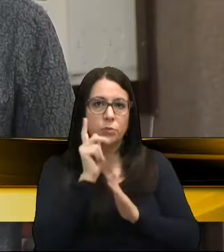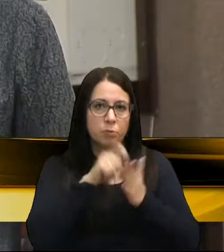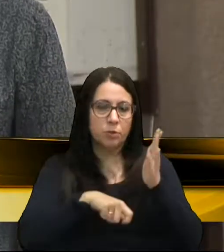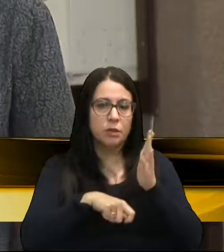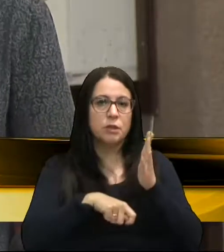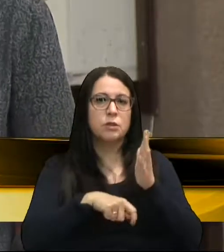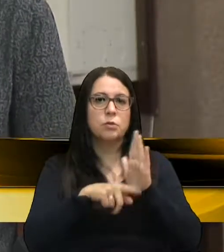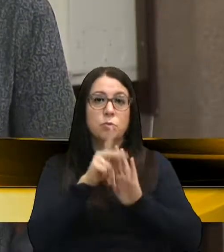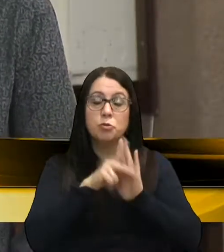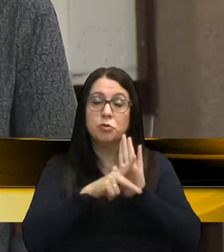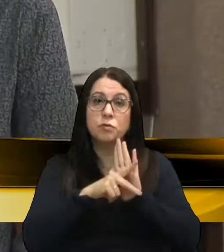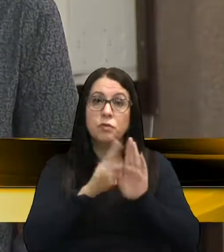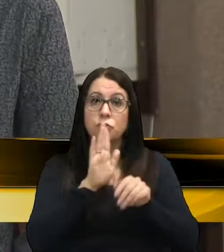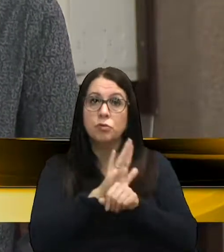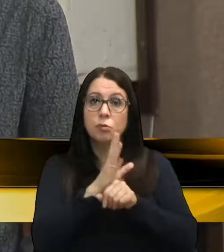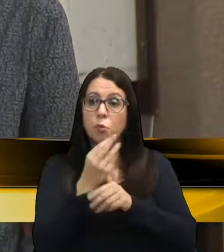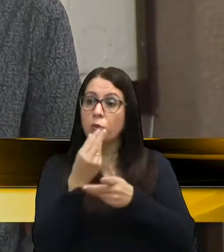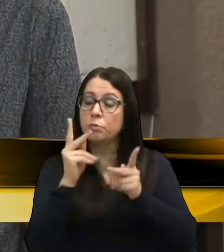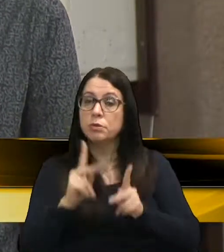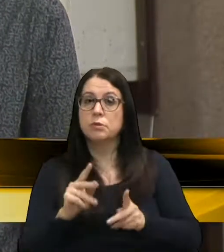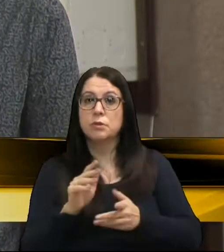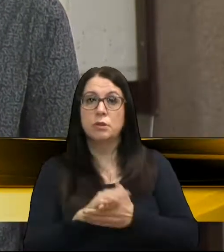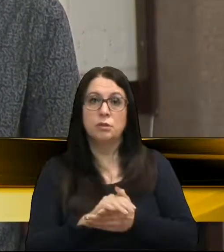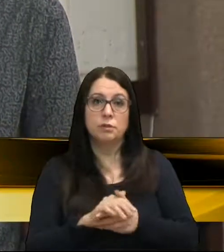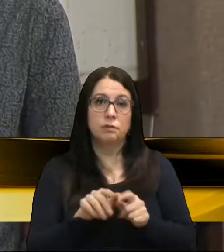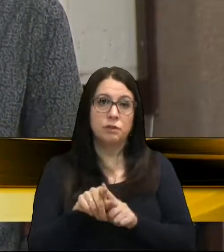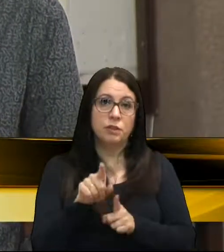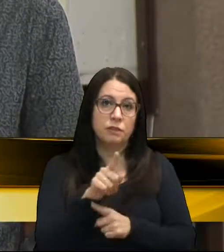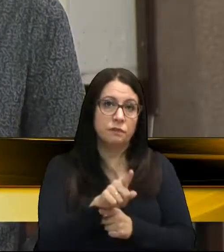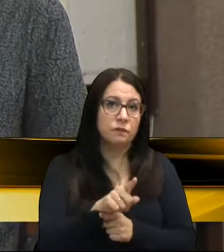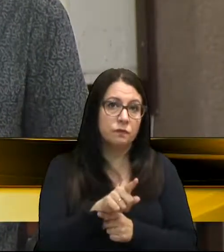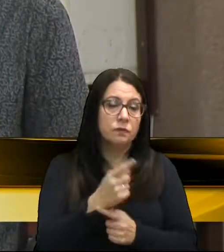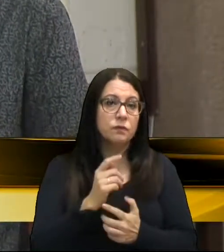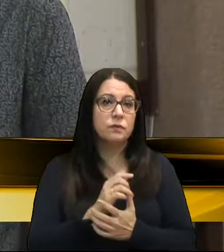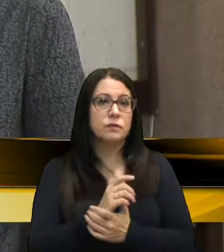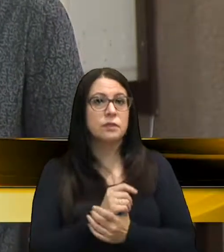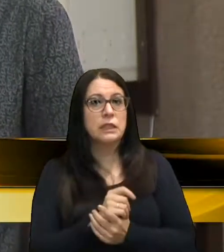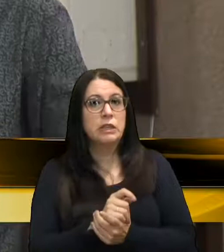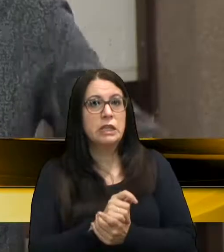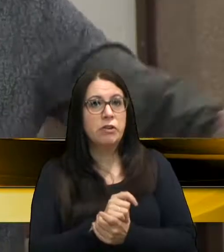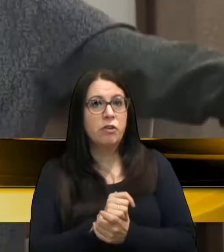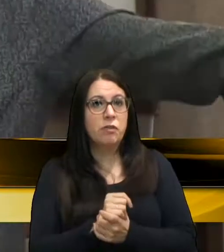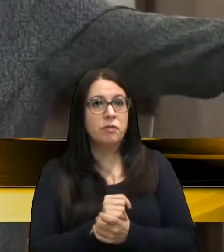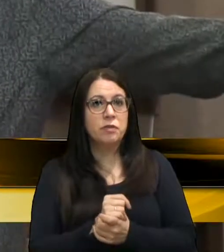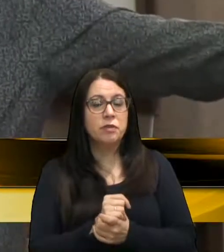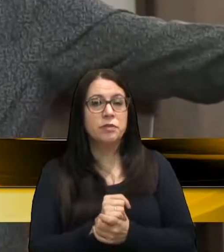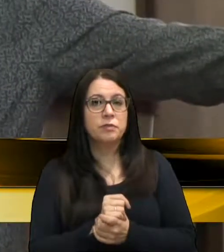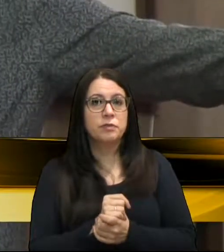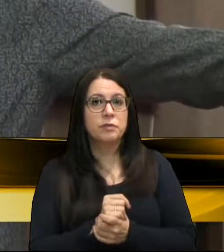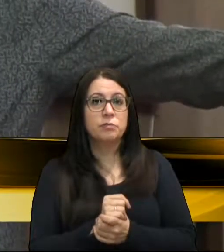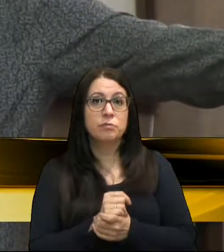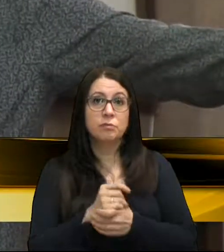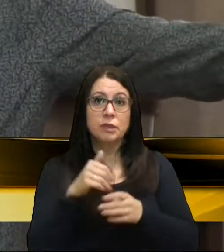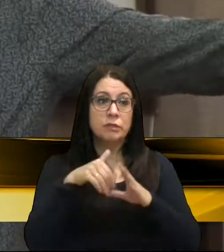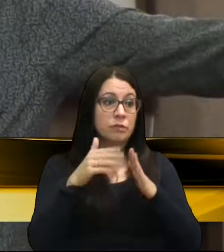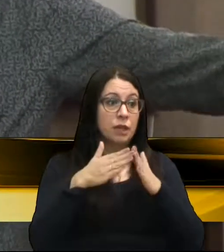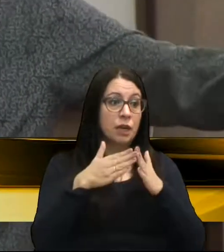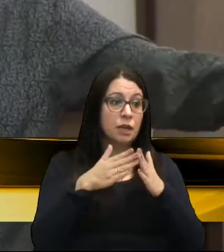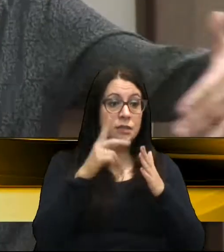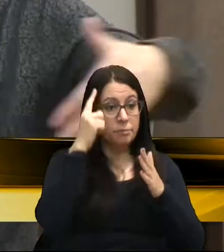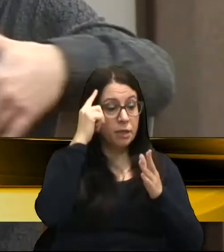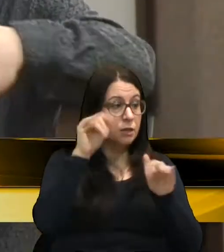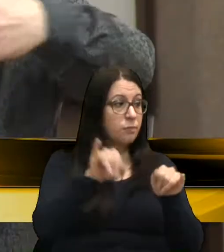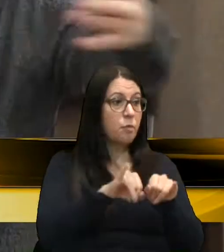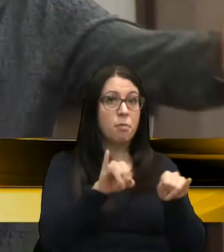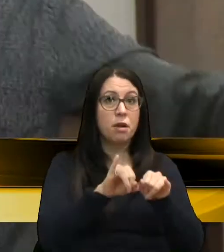projeto que vai beneficiar dezenas de pessoas, né, que poderiam estar dentro de casa pensando bobagem, estão